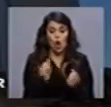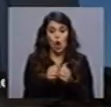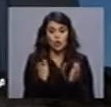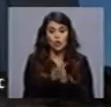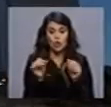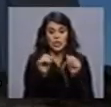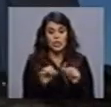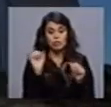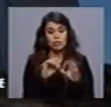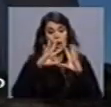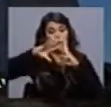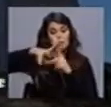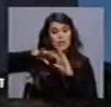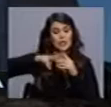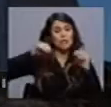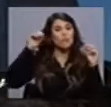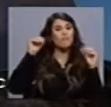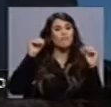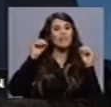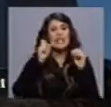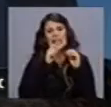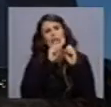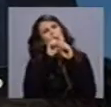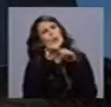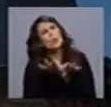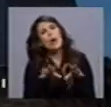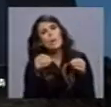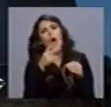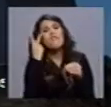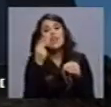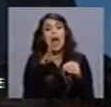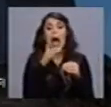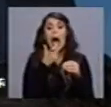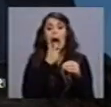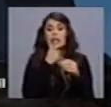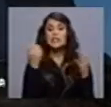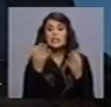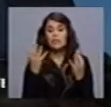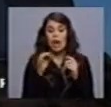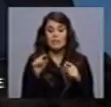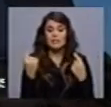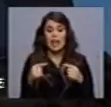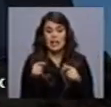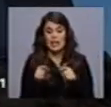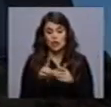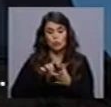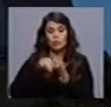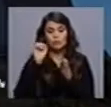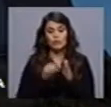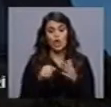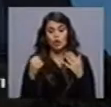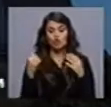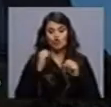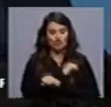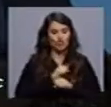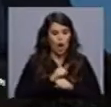sistema planetário possa estar contaminado de vida se concretizar precisamente este tipo de evento. Um choque de um asteroide ou um